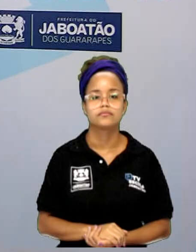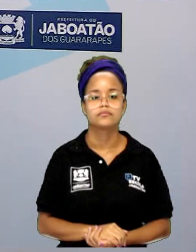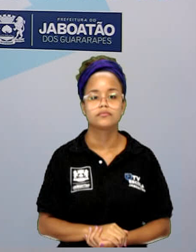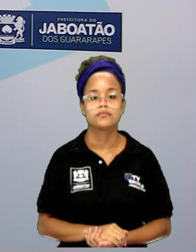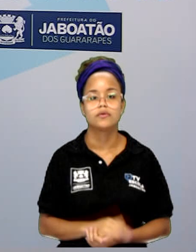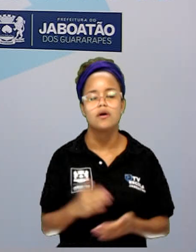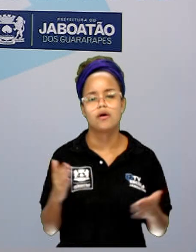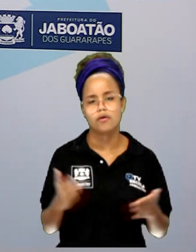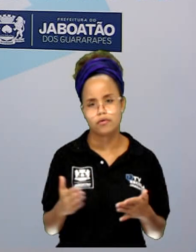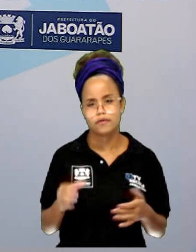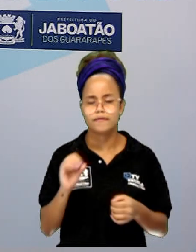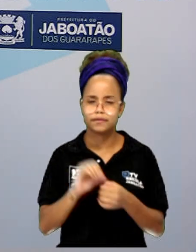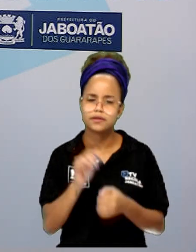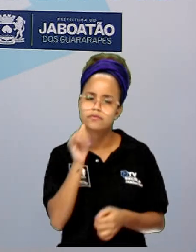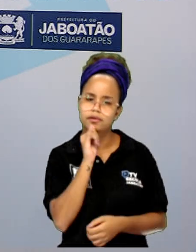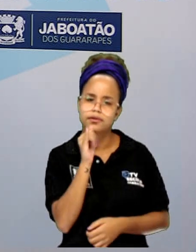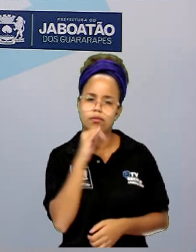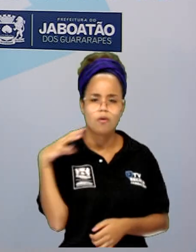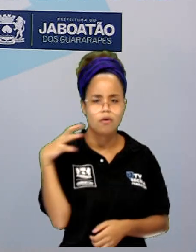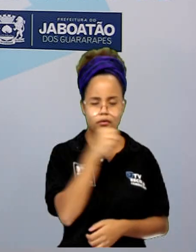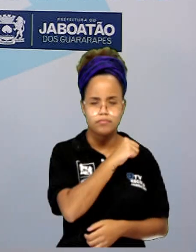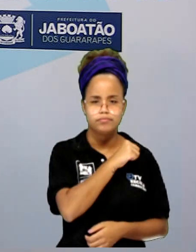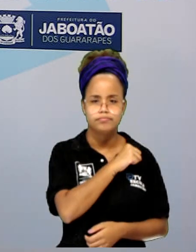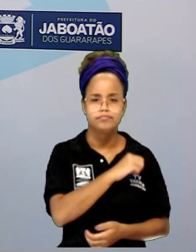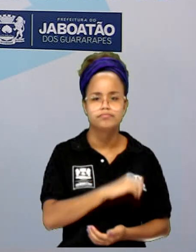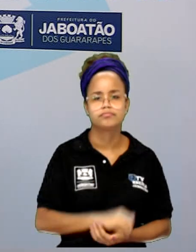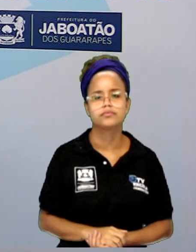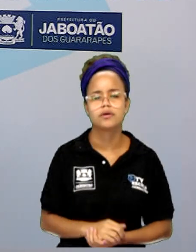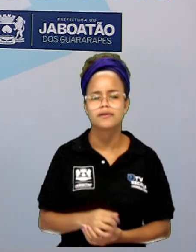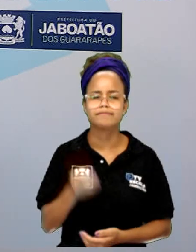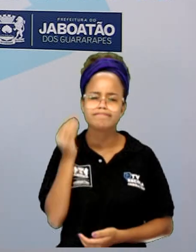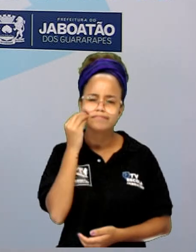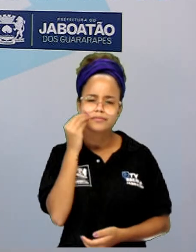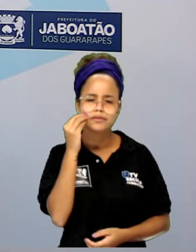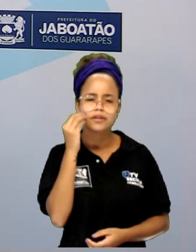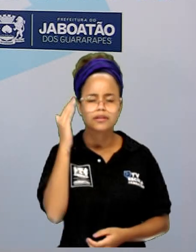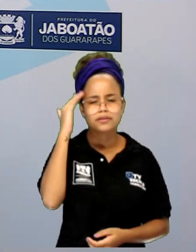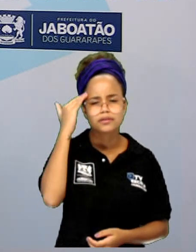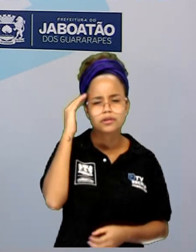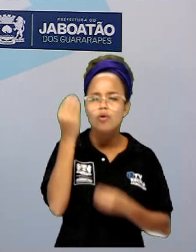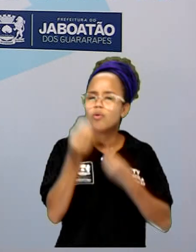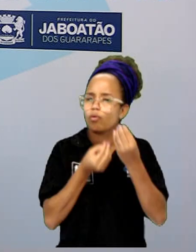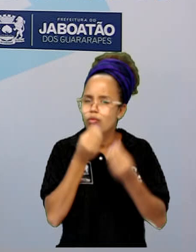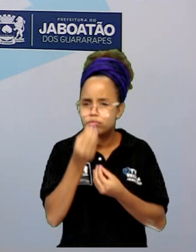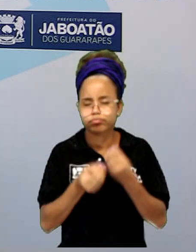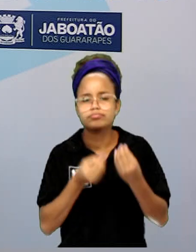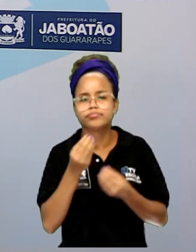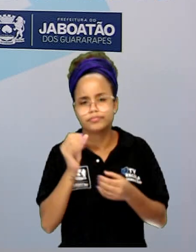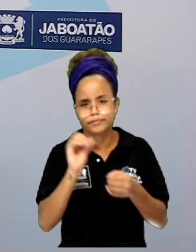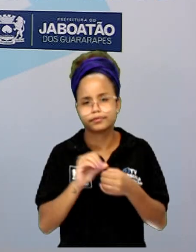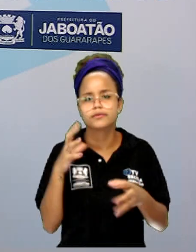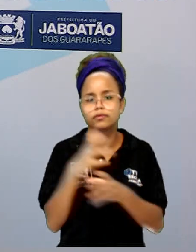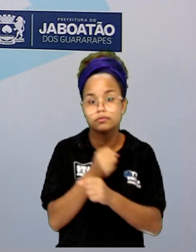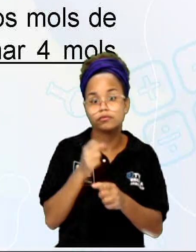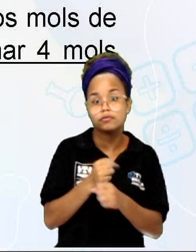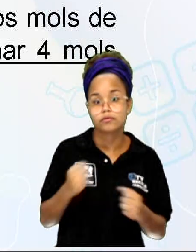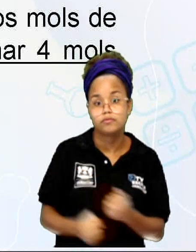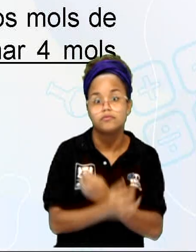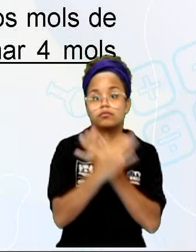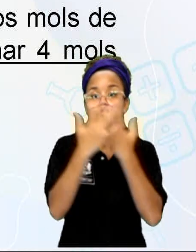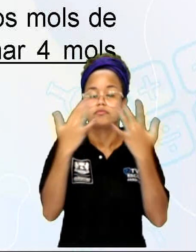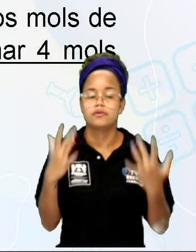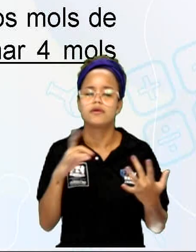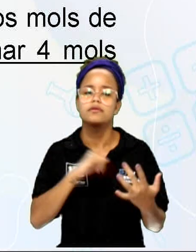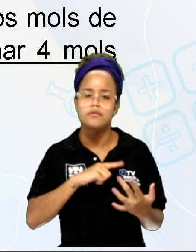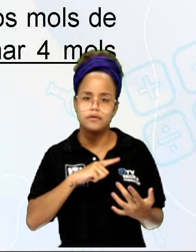Vamos fazer um exemplo rápido aqui, para a gente tentar entender como é que se faz esses cálculos estequiométricos, certo? Vamos lá para a tela aqui que tem um